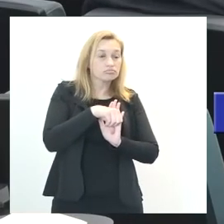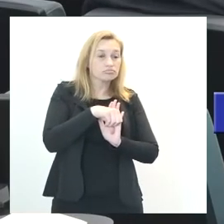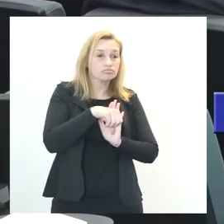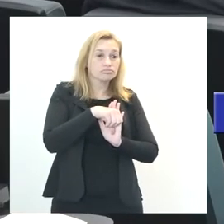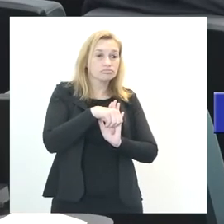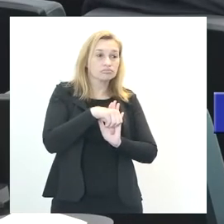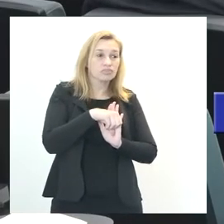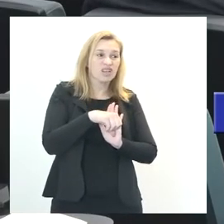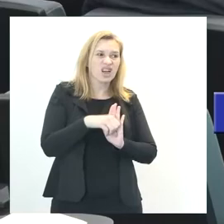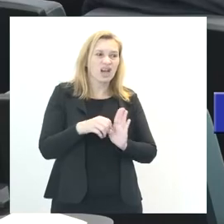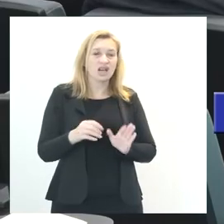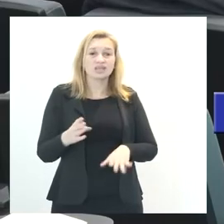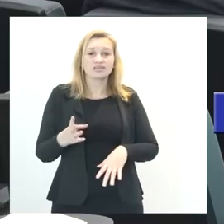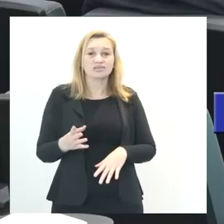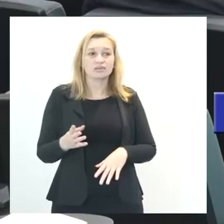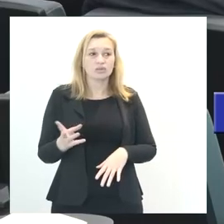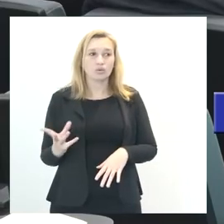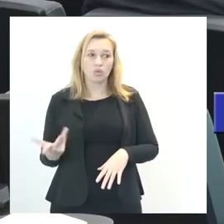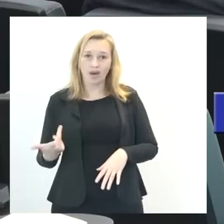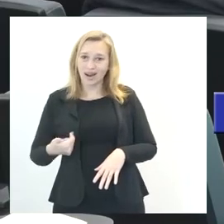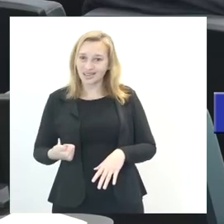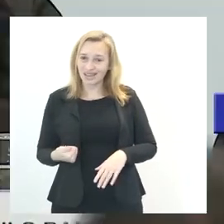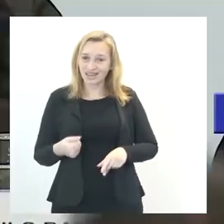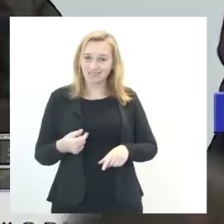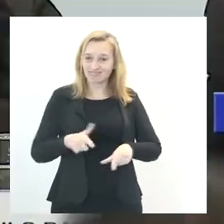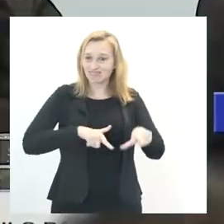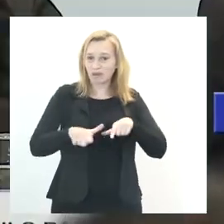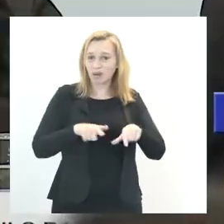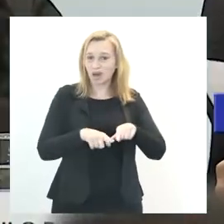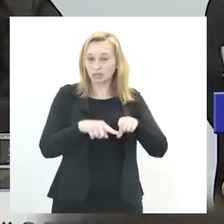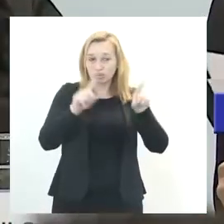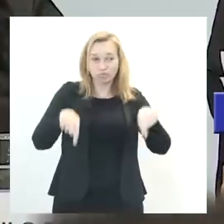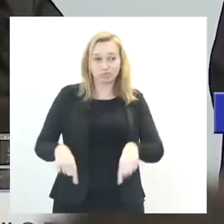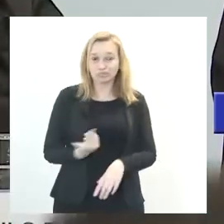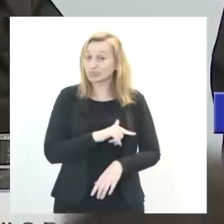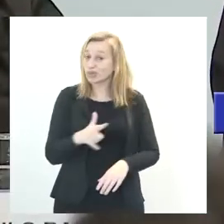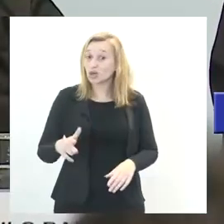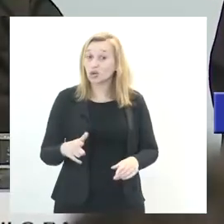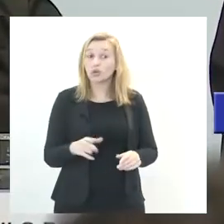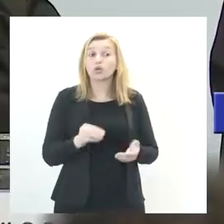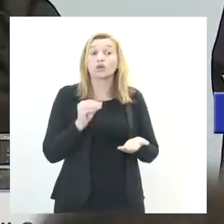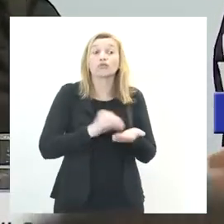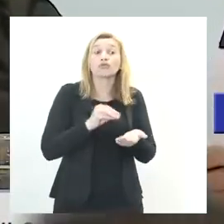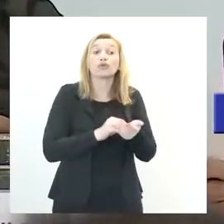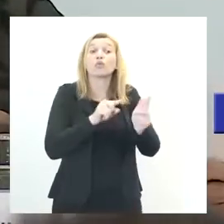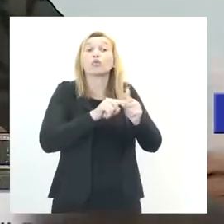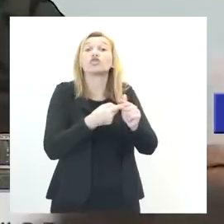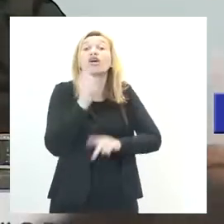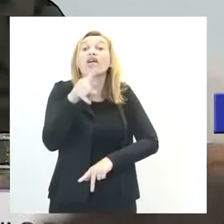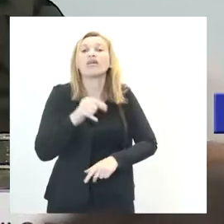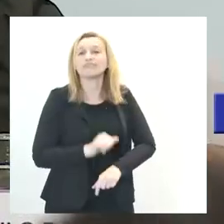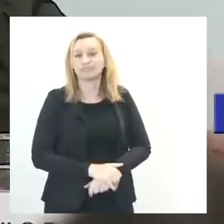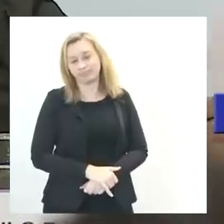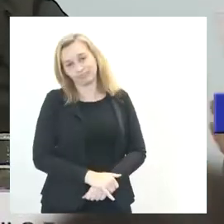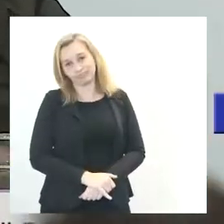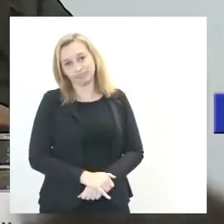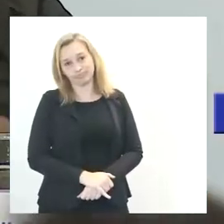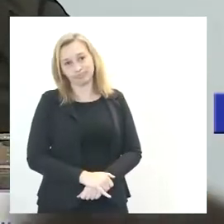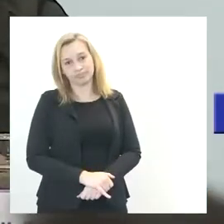a má qualidade de serviços públicos então a única forma de corrigir e é